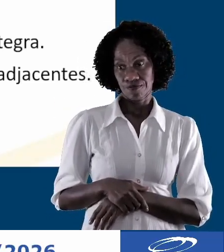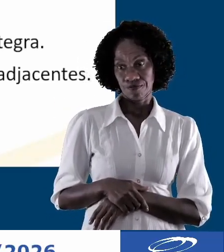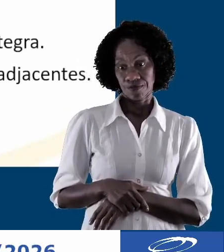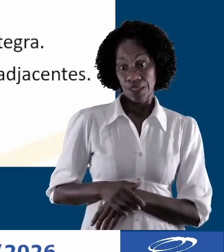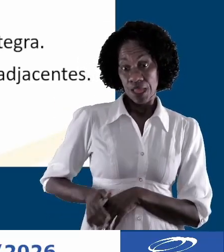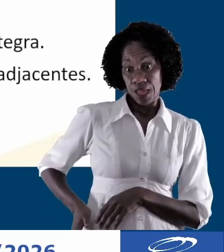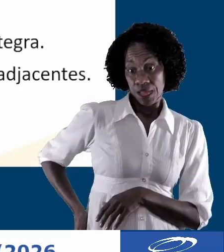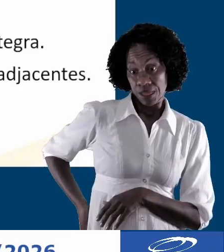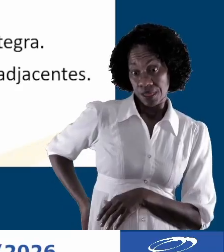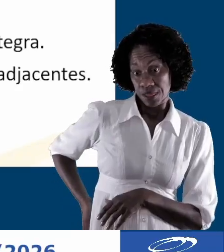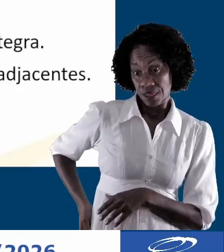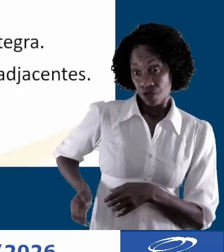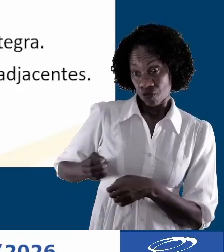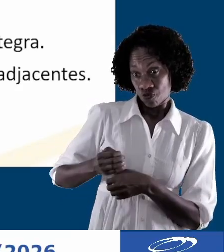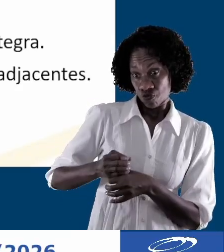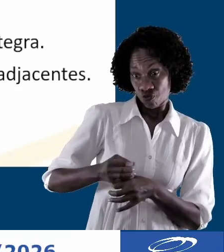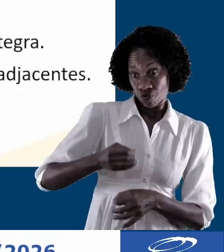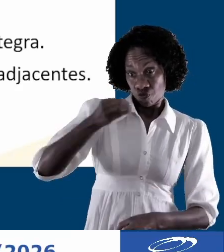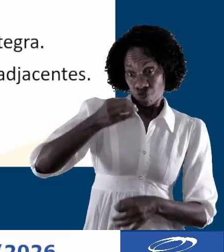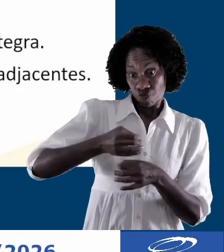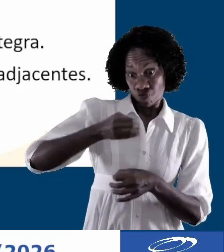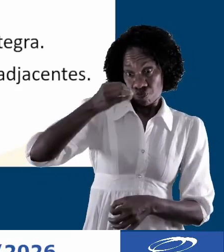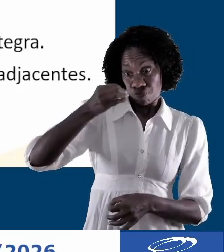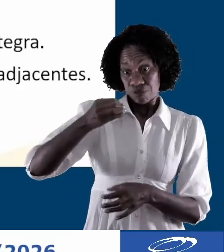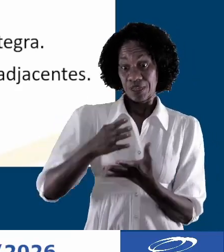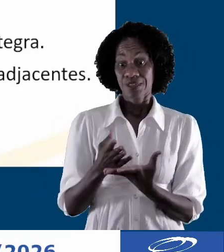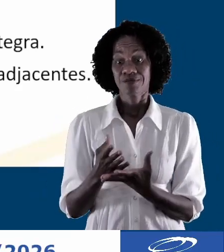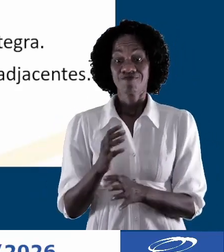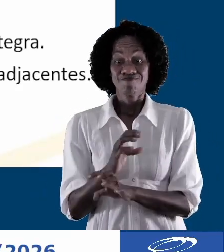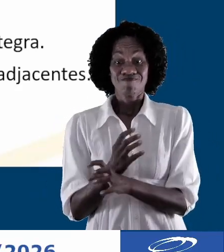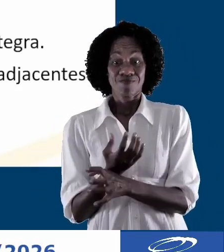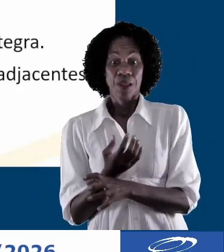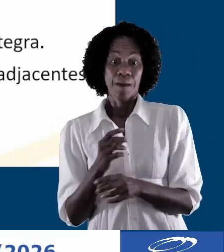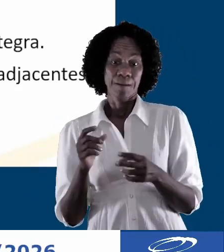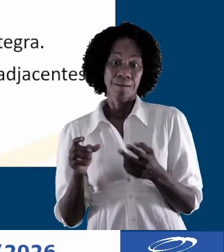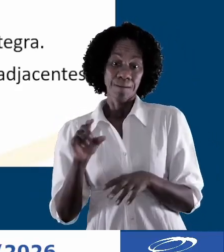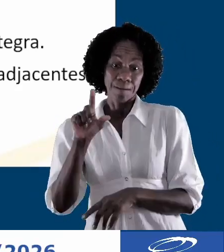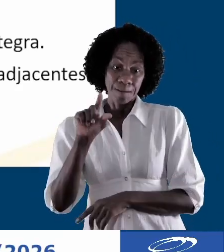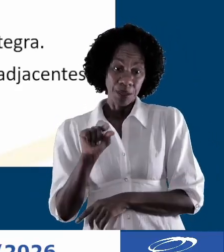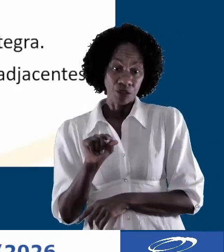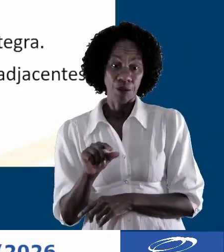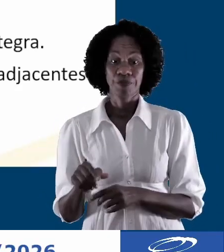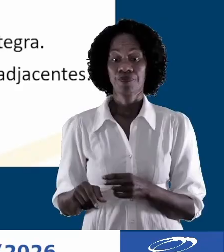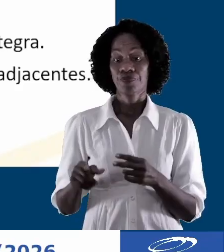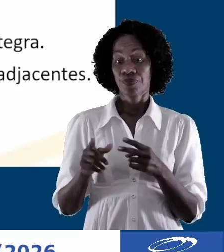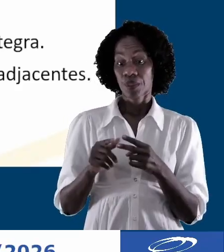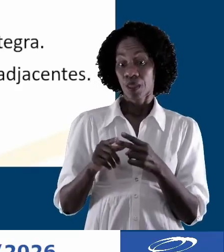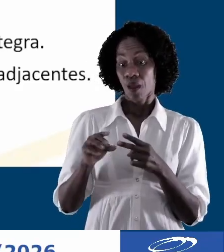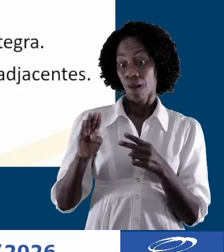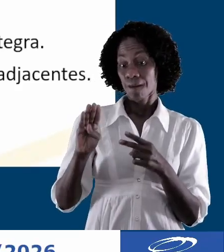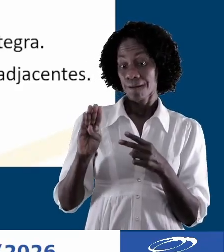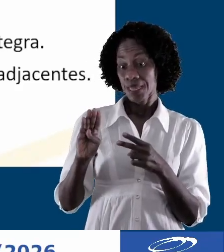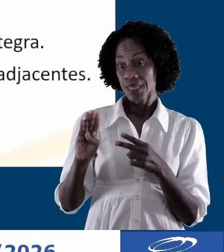afunda em cima da outra. Então, a chance de deformidade é menor. No tipo B, já existe uma luxação facetária, uma falha importante